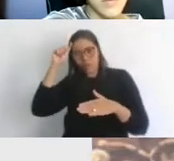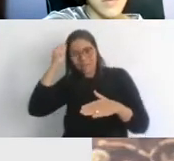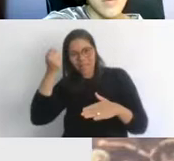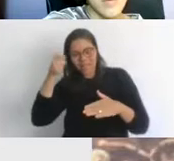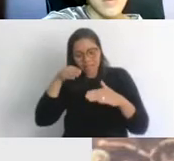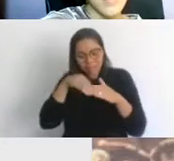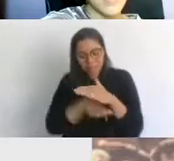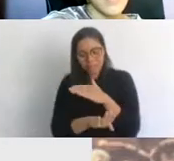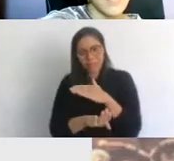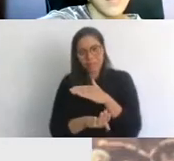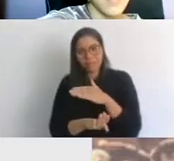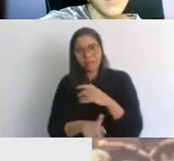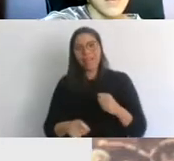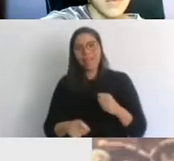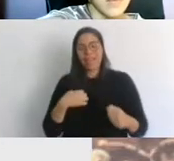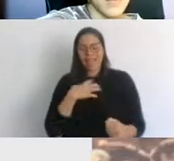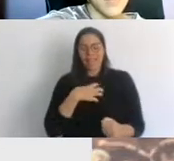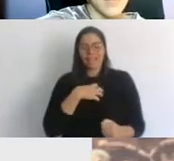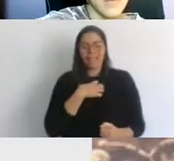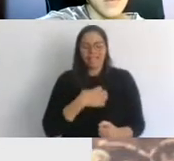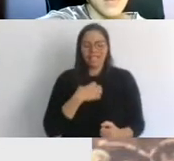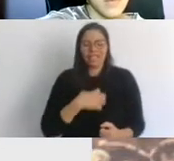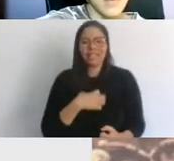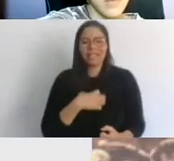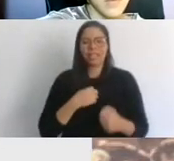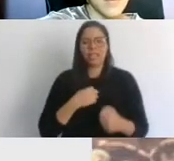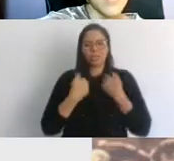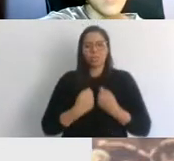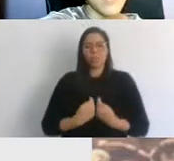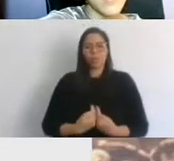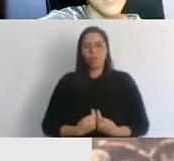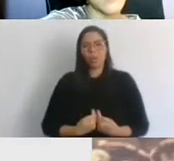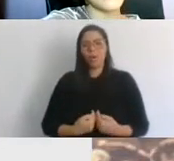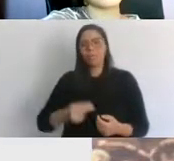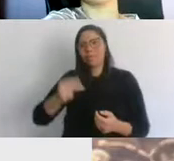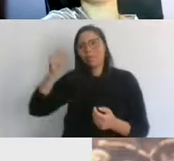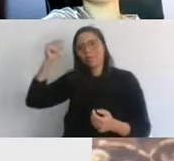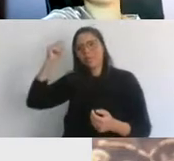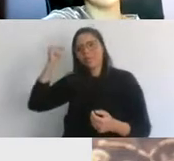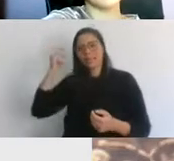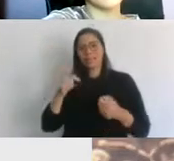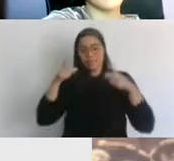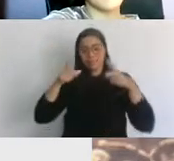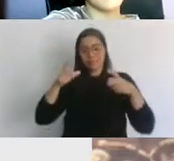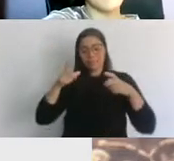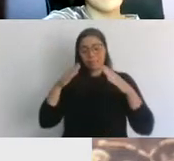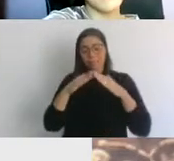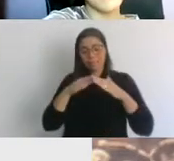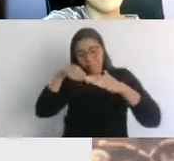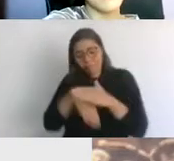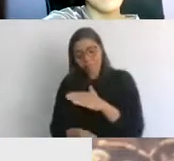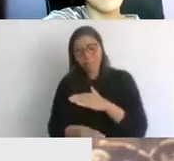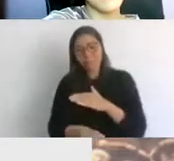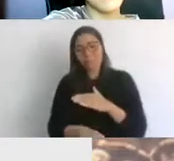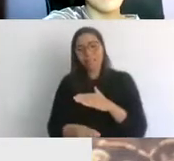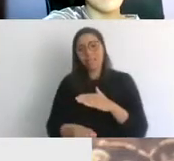uma pessoa é que sente na no corpo né que foram seus ancestrais tiveram nem não dá para ficar no lugar